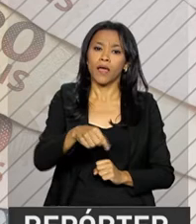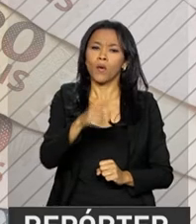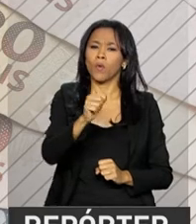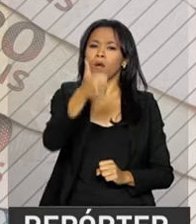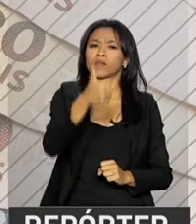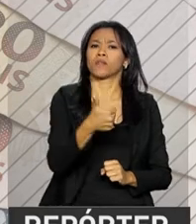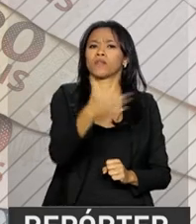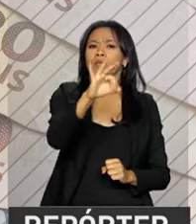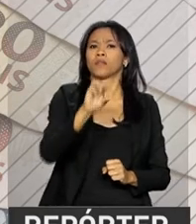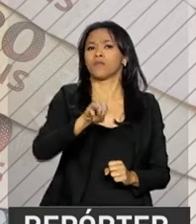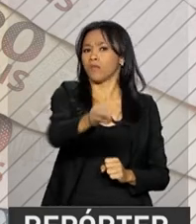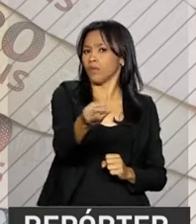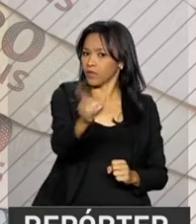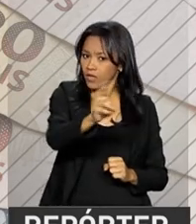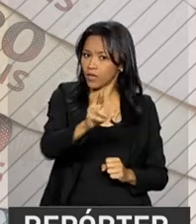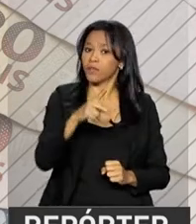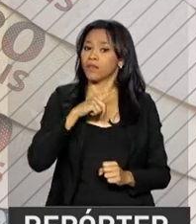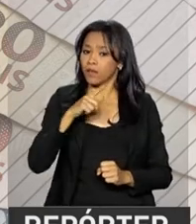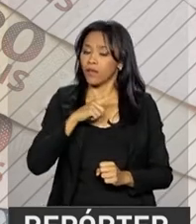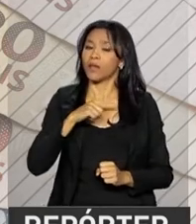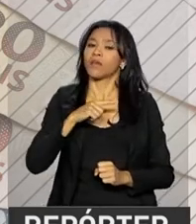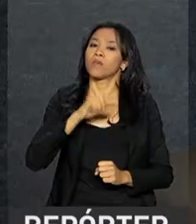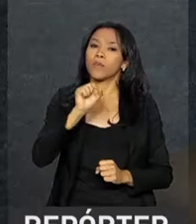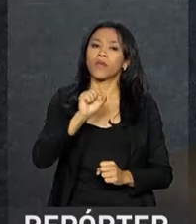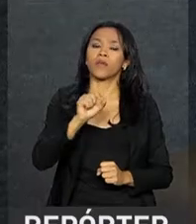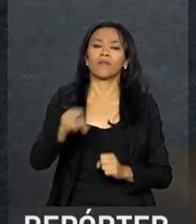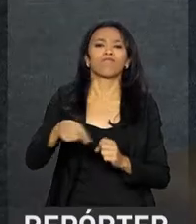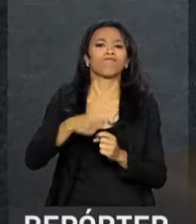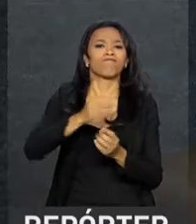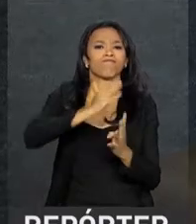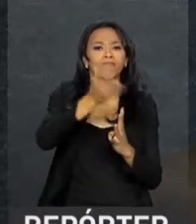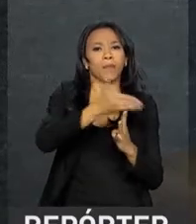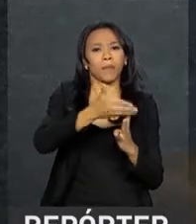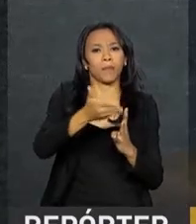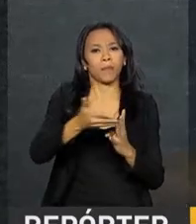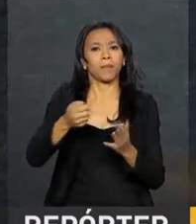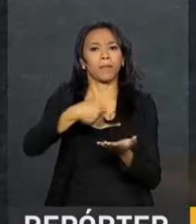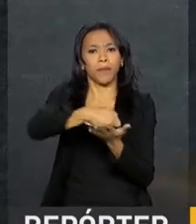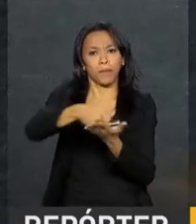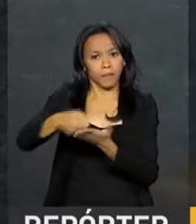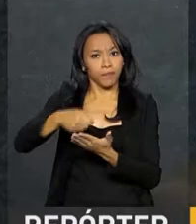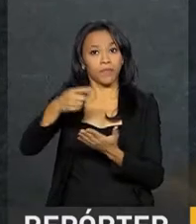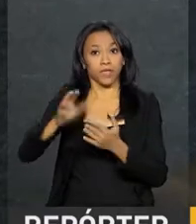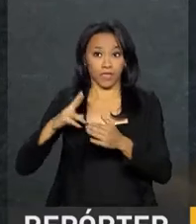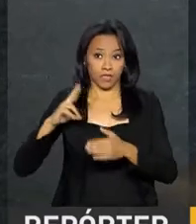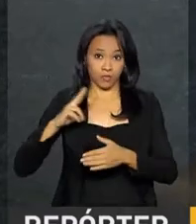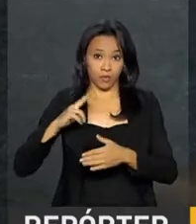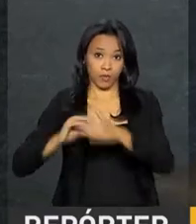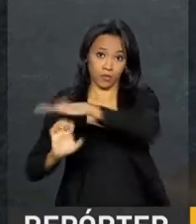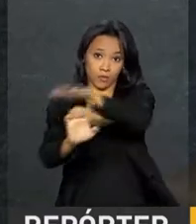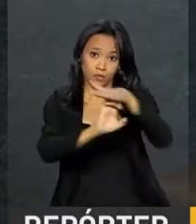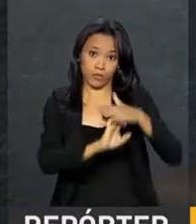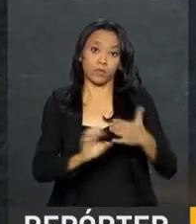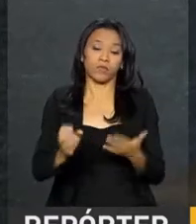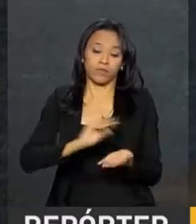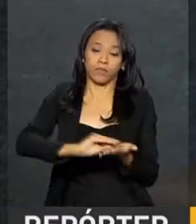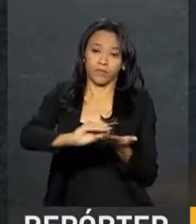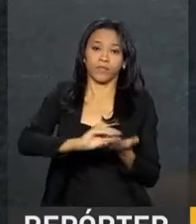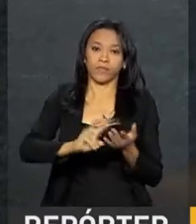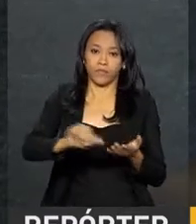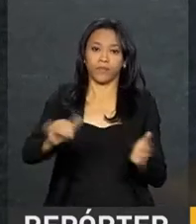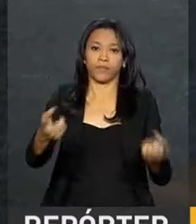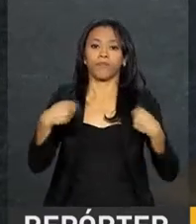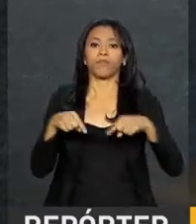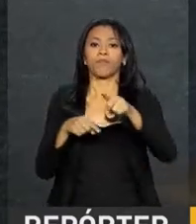de reais e também haverá financiamento privado é um programa que teve um resultado muito expressivo nas últimas sessões